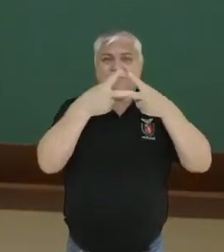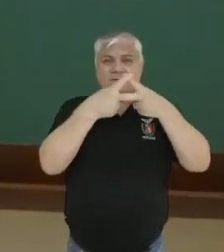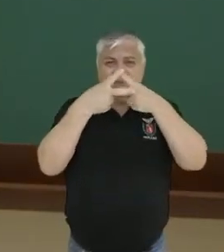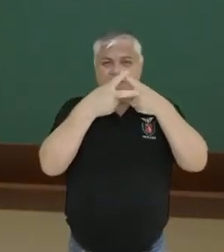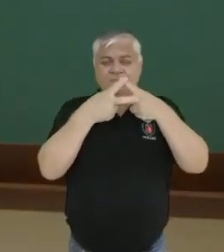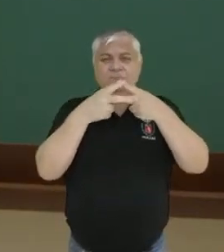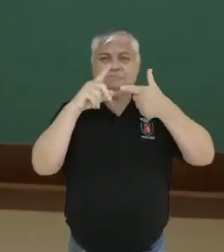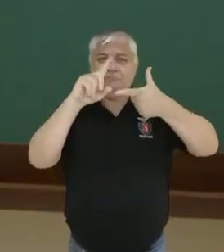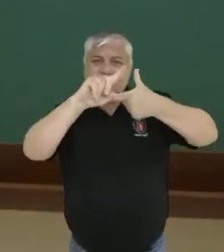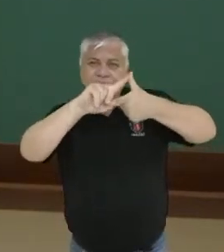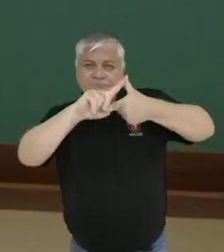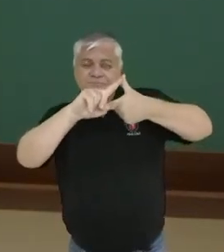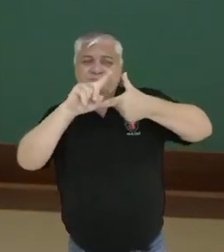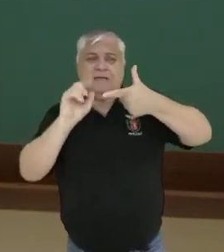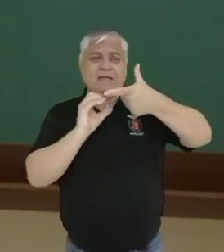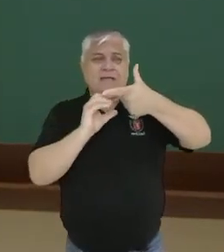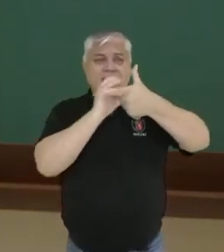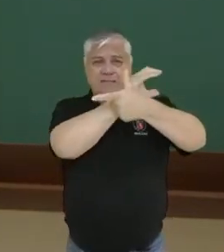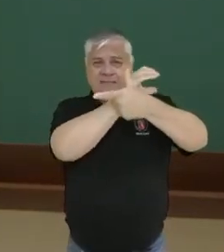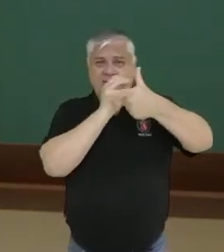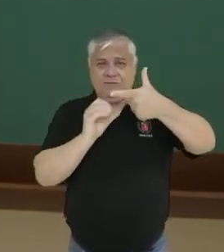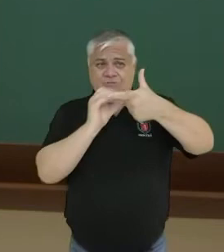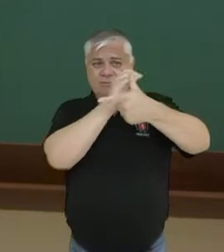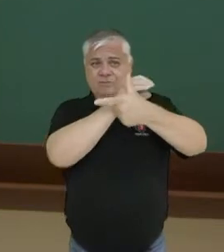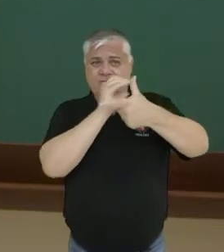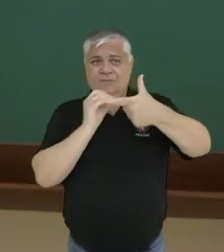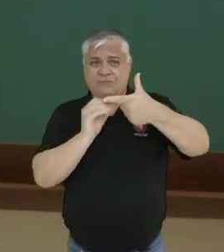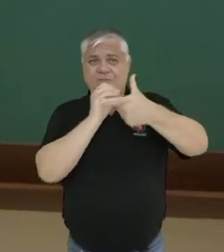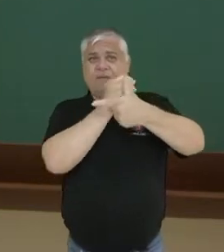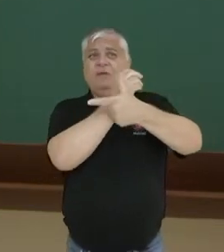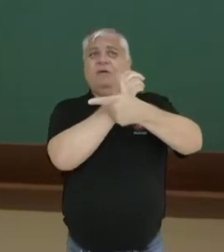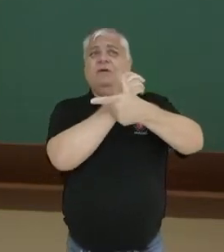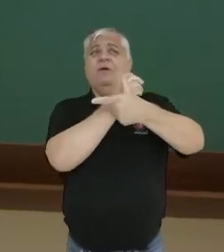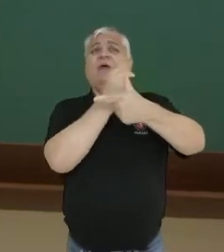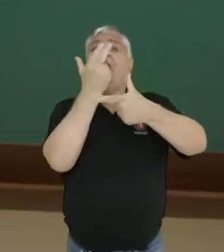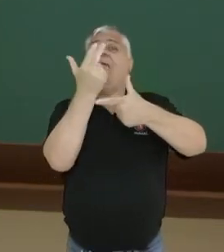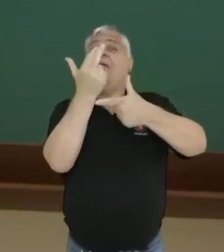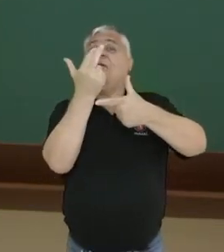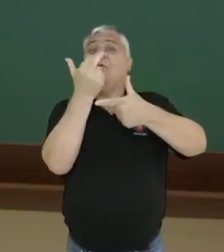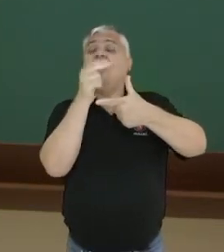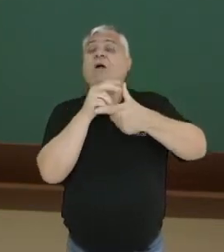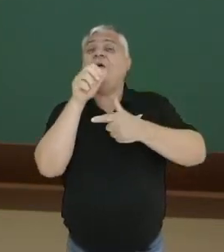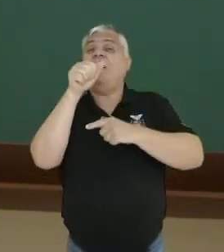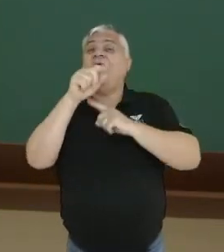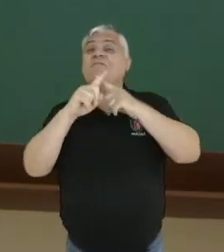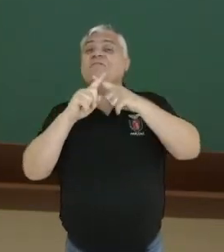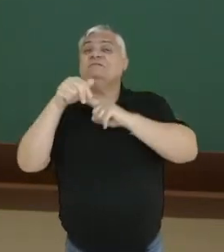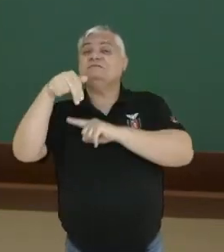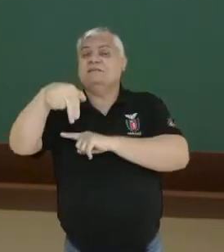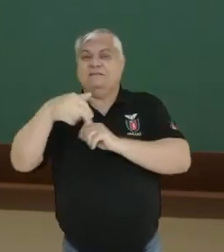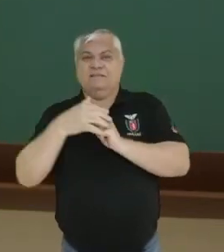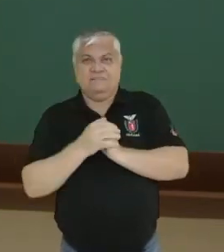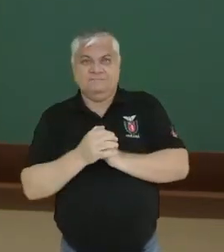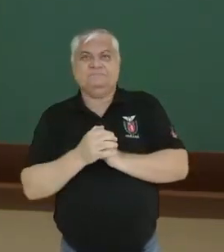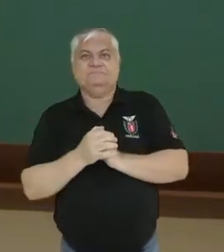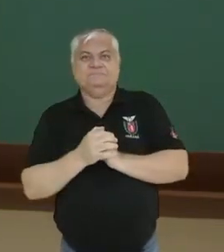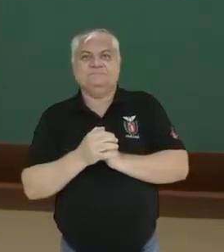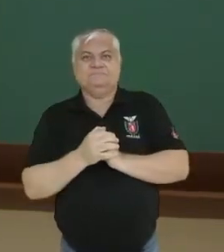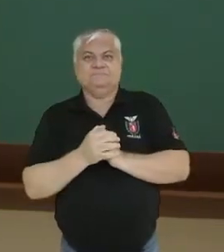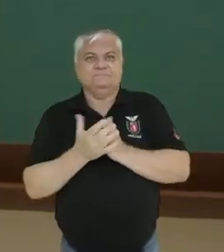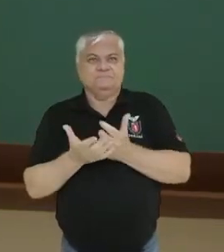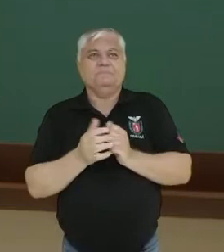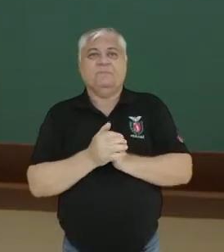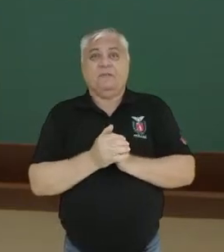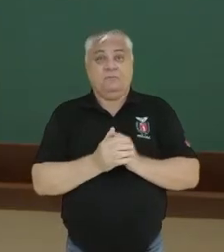tenho a relação dos catetos, ó. Um cateto ao quadrado é igual ao produto entre a hipotenusa e a sua projeção,